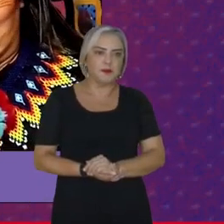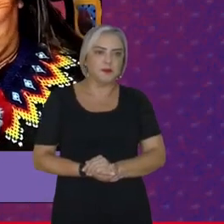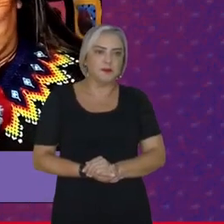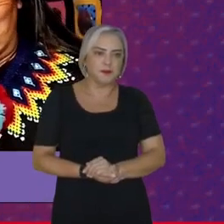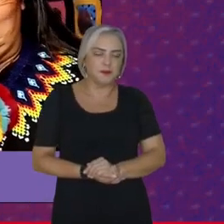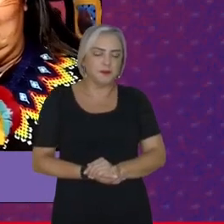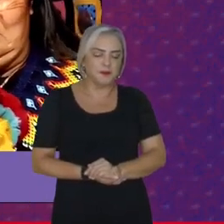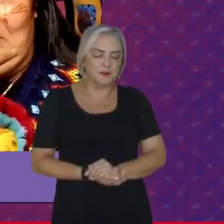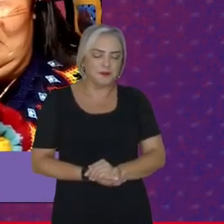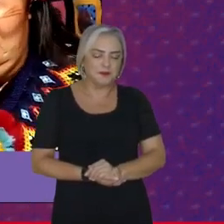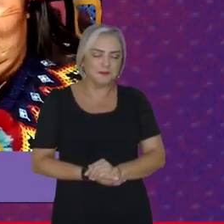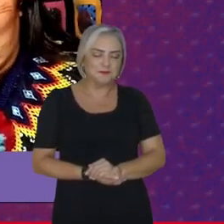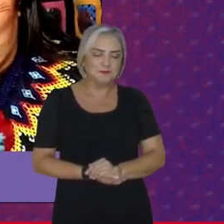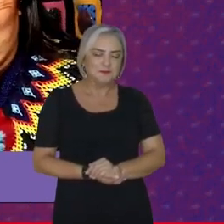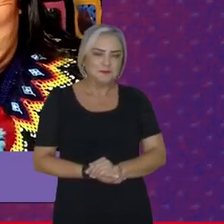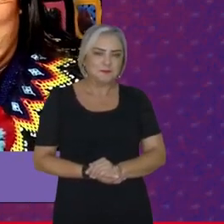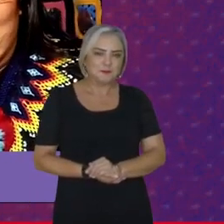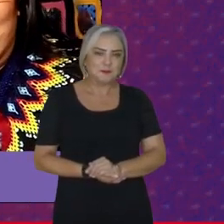cortam.